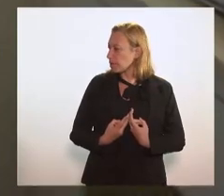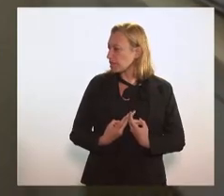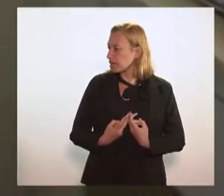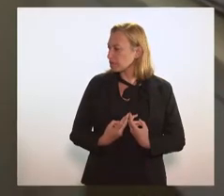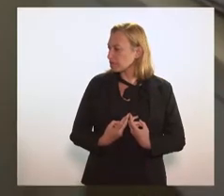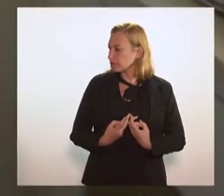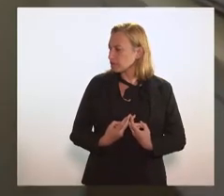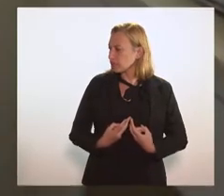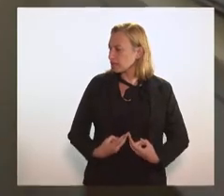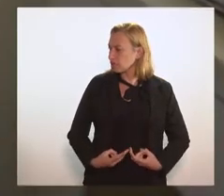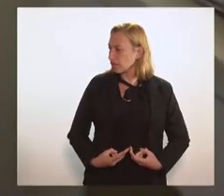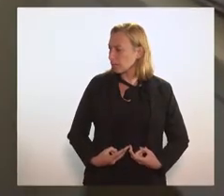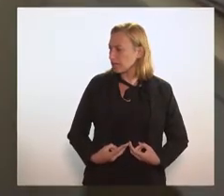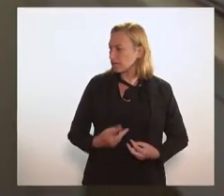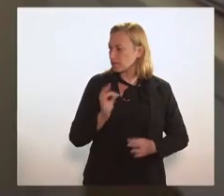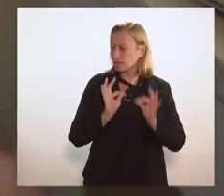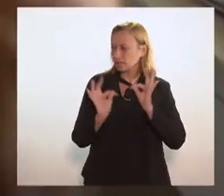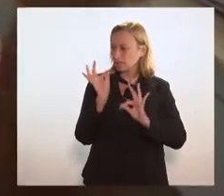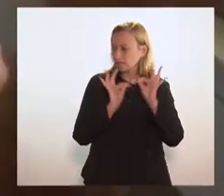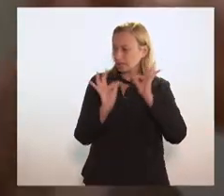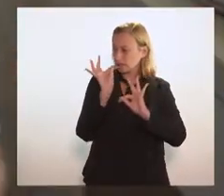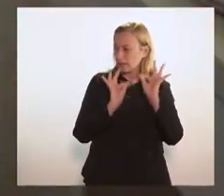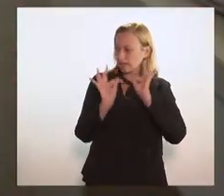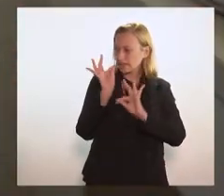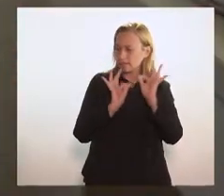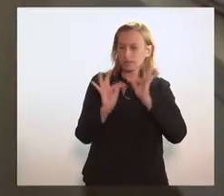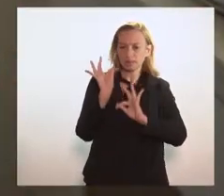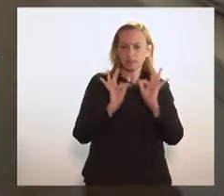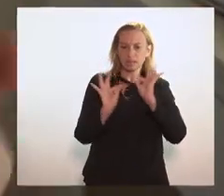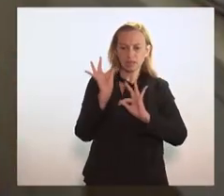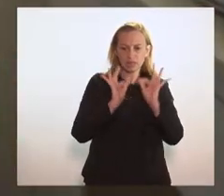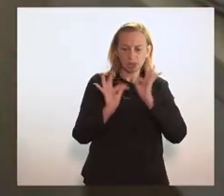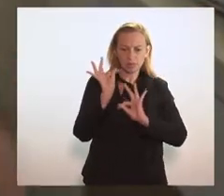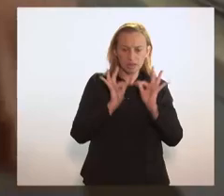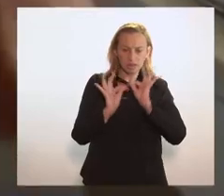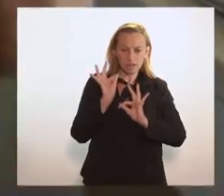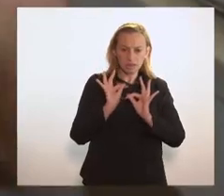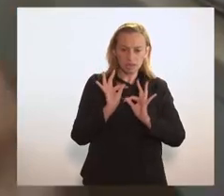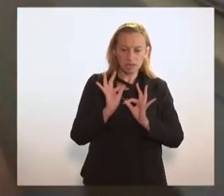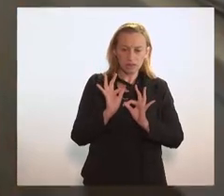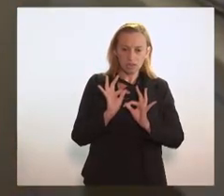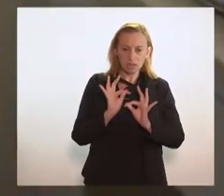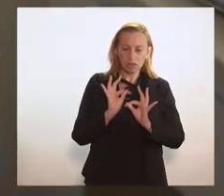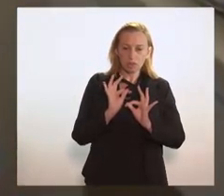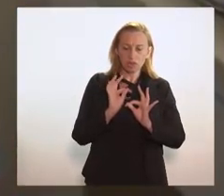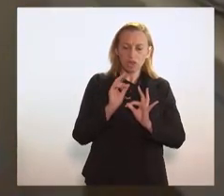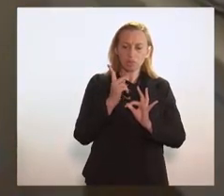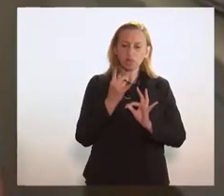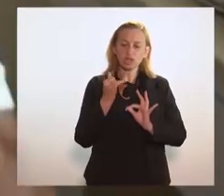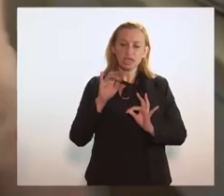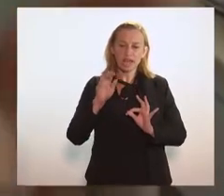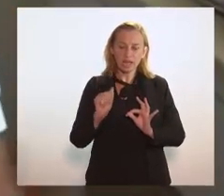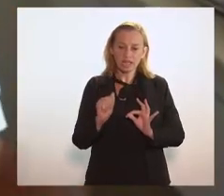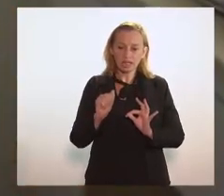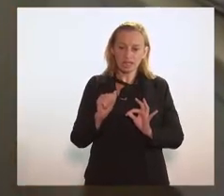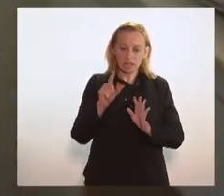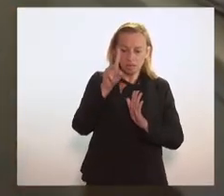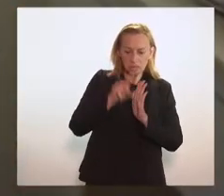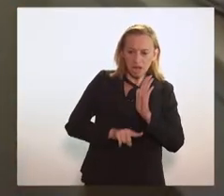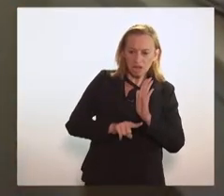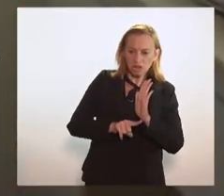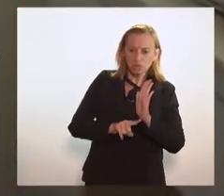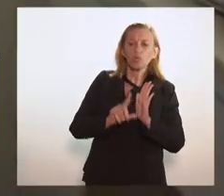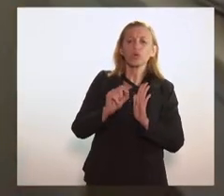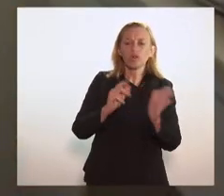ônibus, uma pessoa do povo, para ir fazer uma quimioterapia com a imunidade lá embaixo? O que, que vai acontecer com